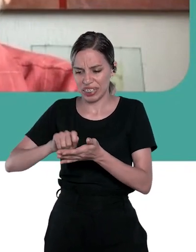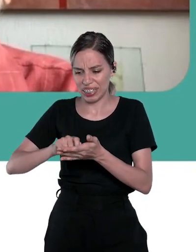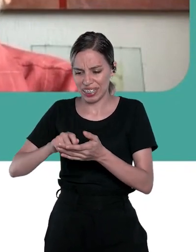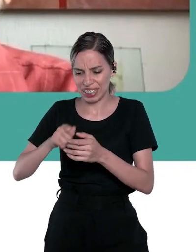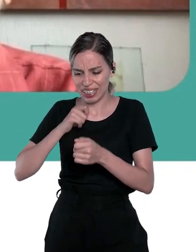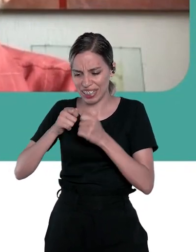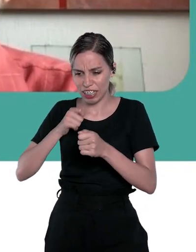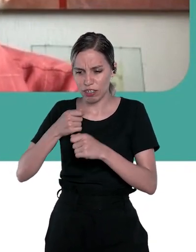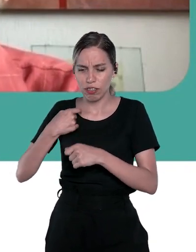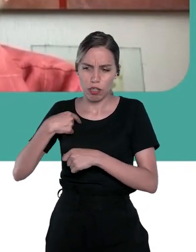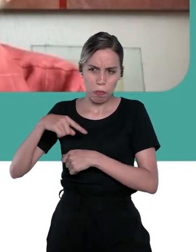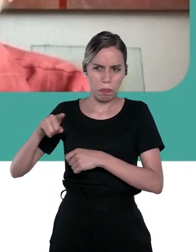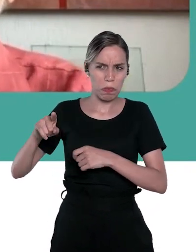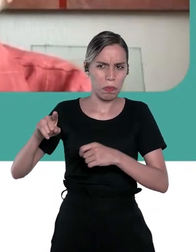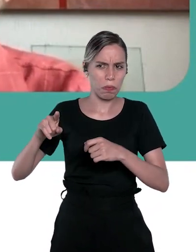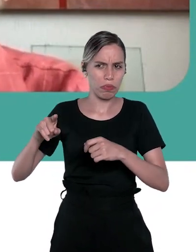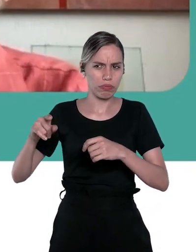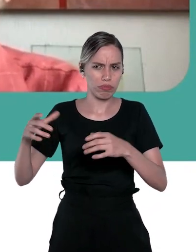com